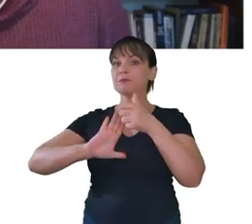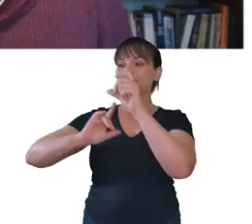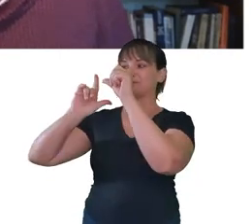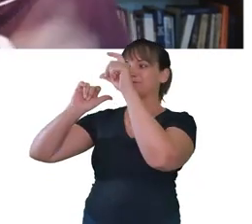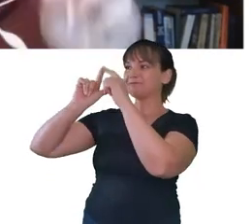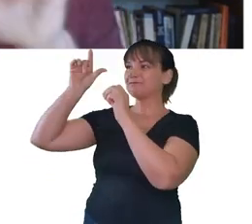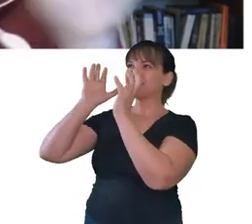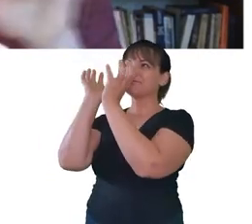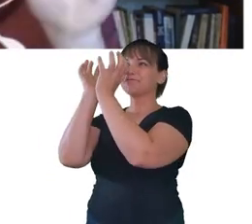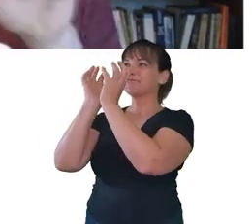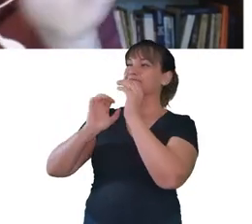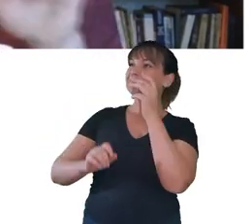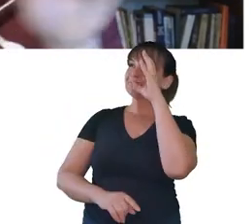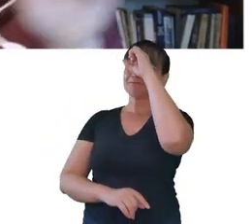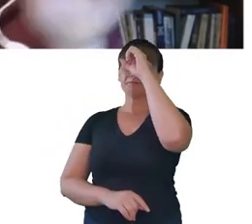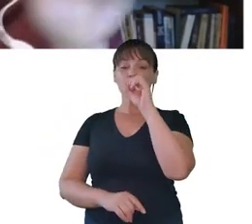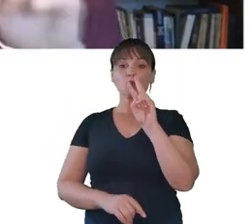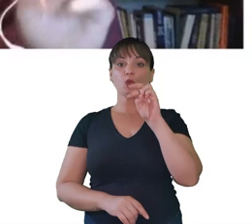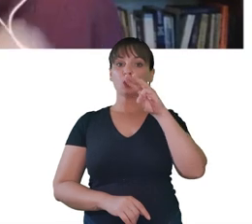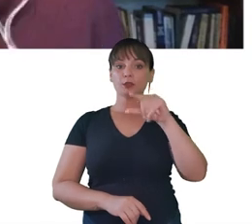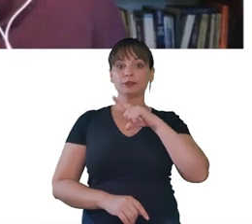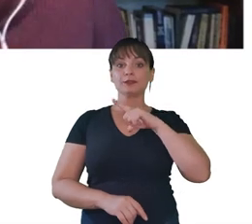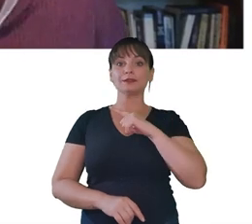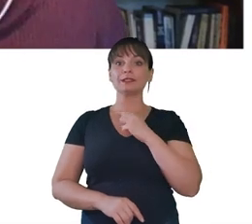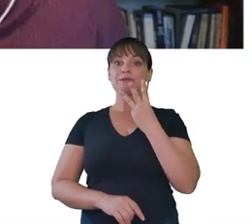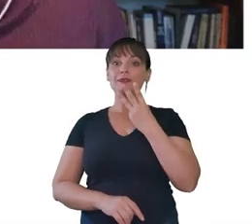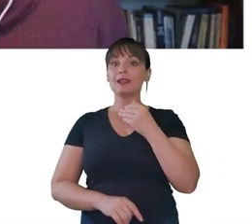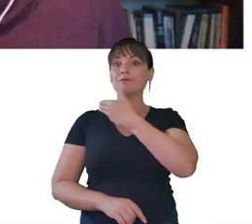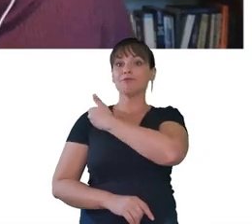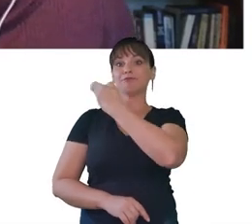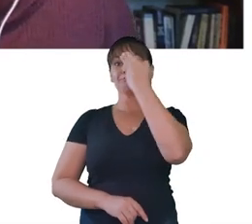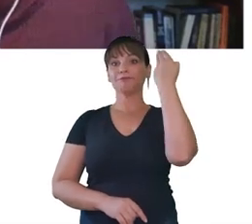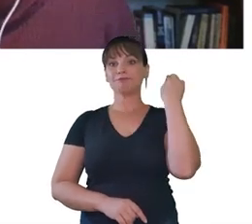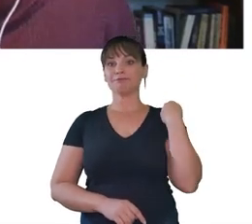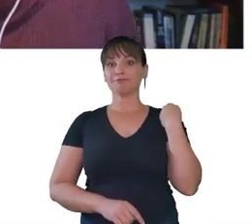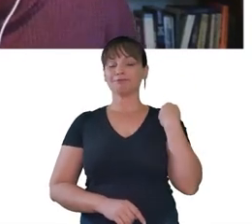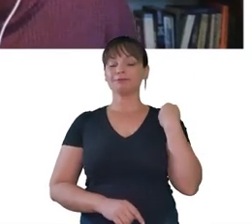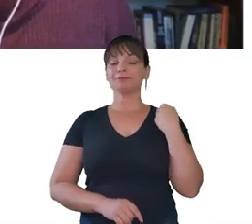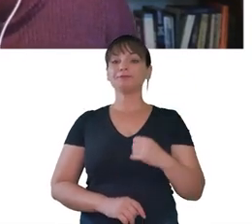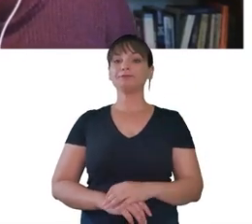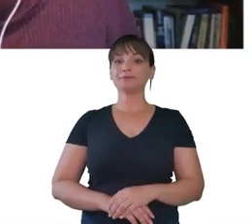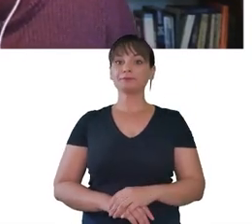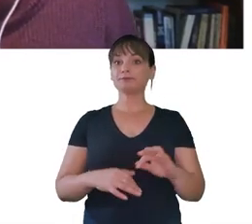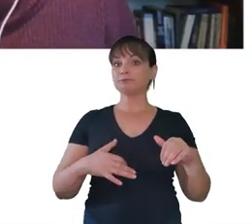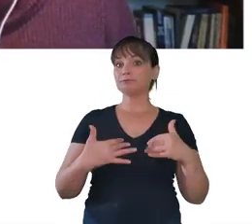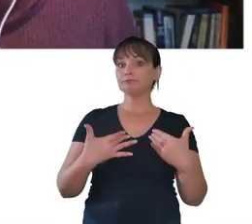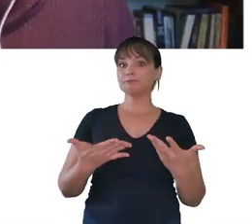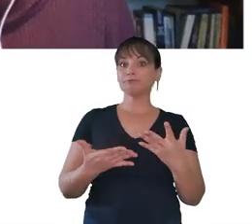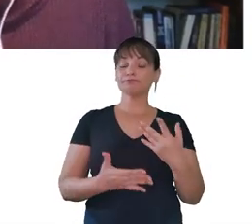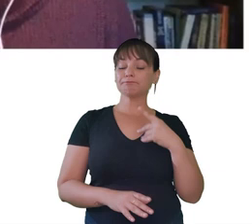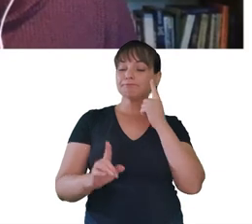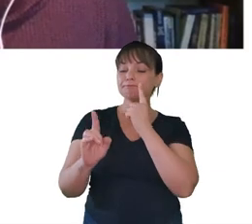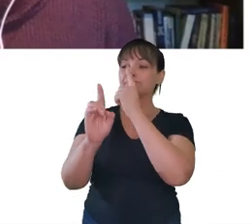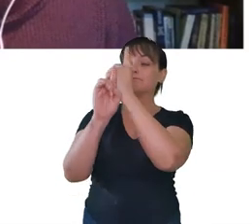na minha vida, né? Órion são as que tem as três, é a constelação que tem as Três Marias. E quando você reconheceu uma constelação pela